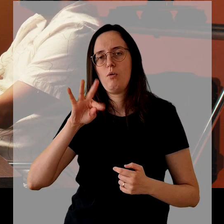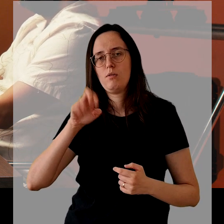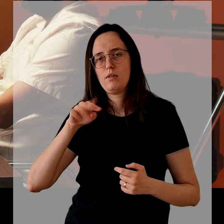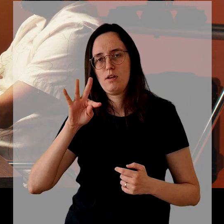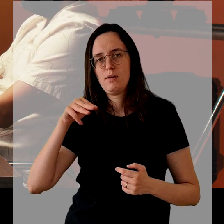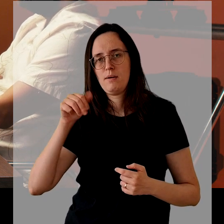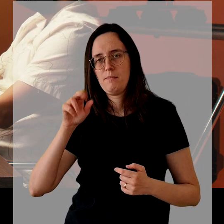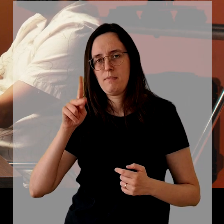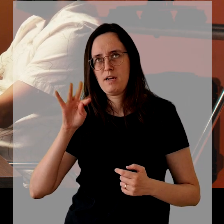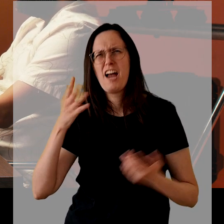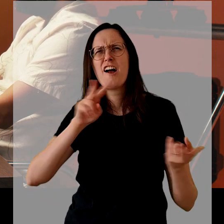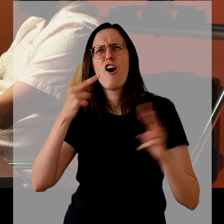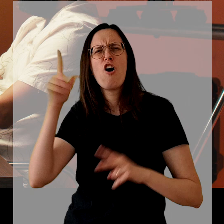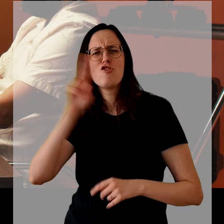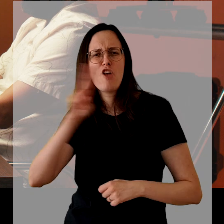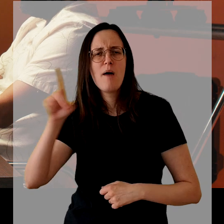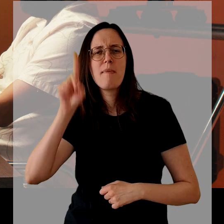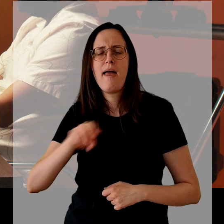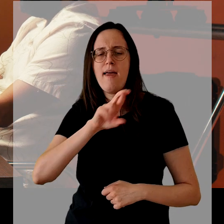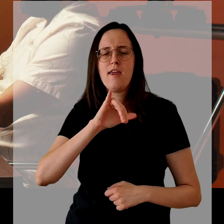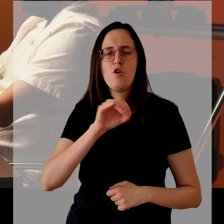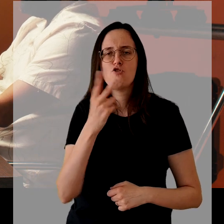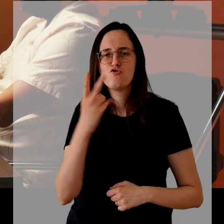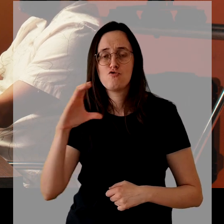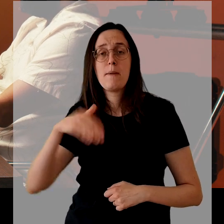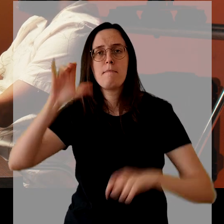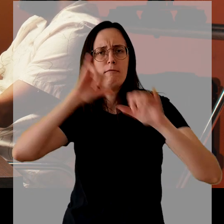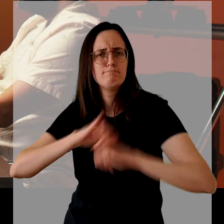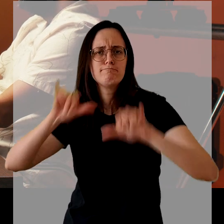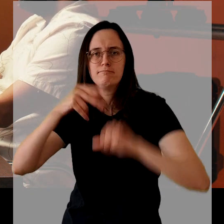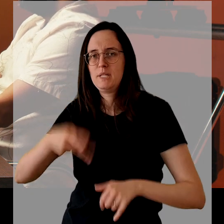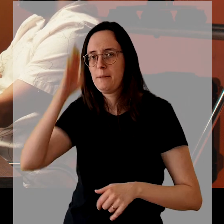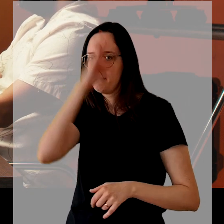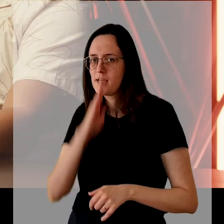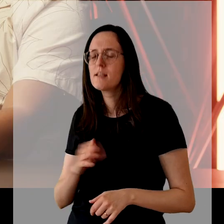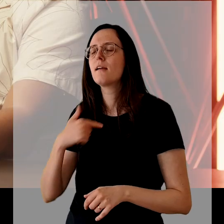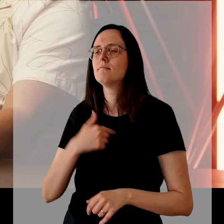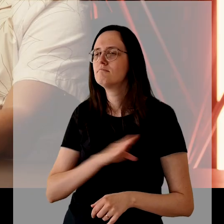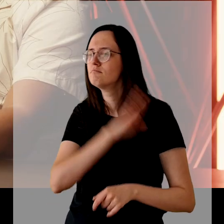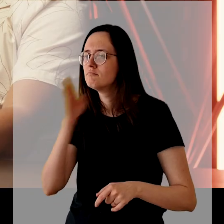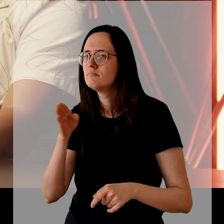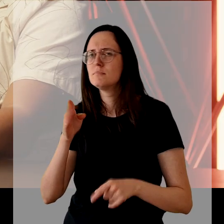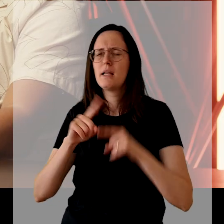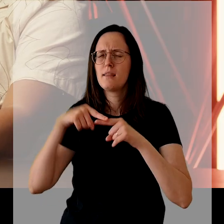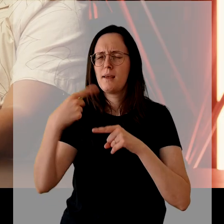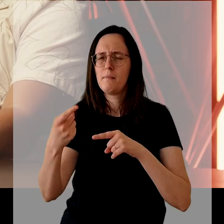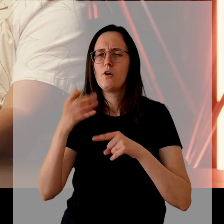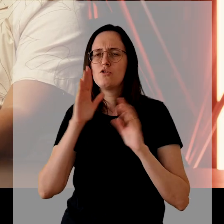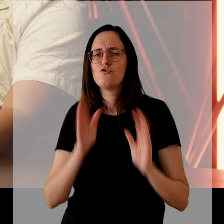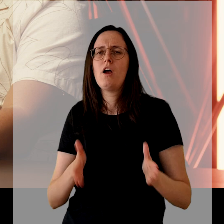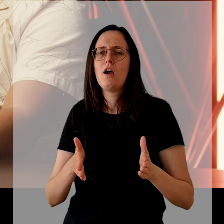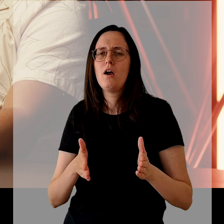Marketing, agora é Rio 2C, que chama, né? É o maior evento de mercado que tem no Brasil hoje. E eu fui numa edição, um pouco depois que